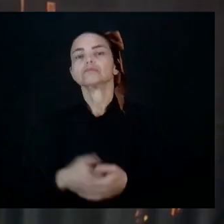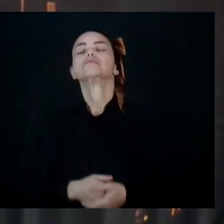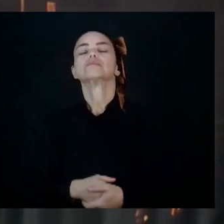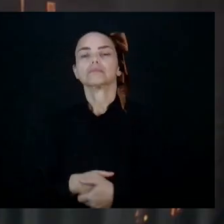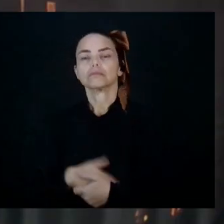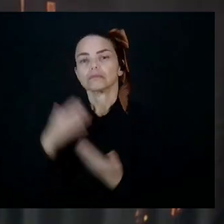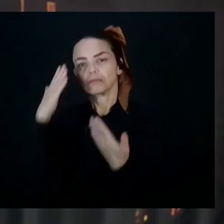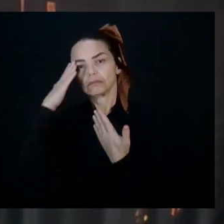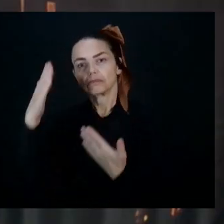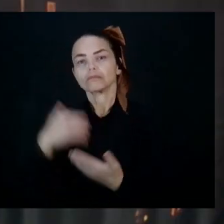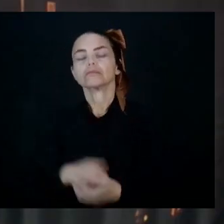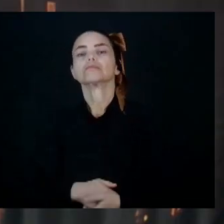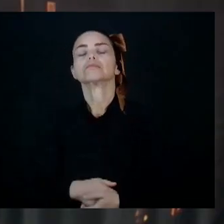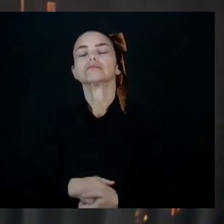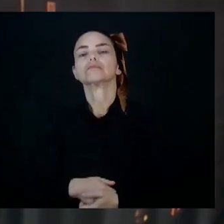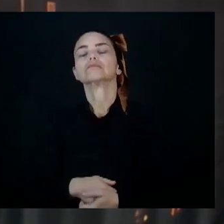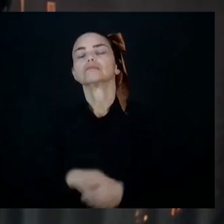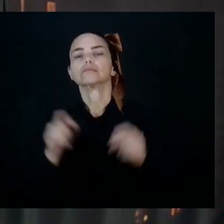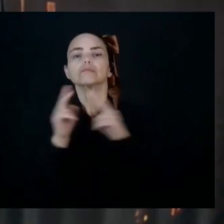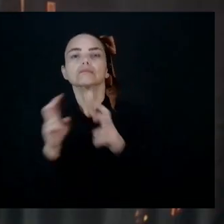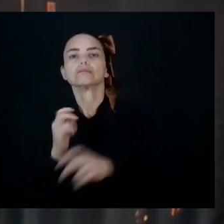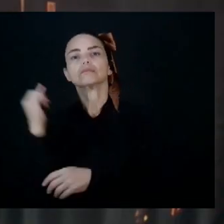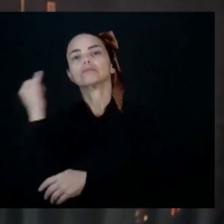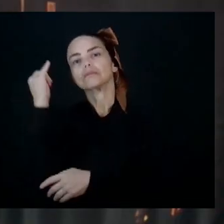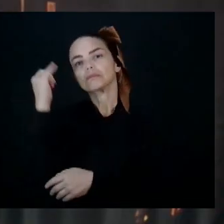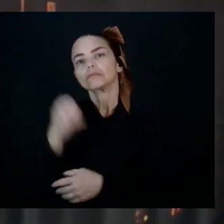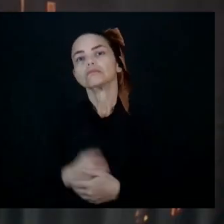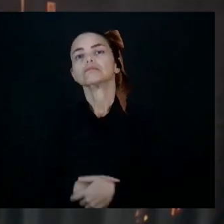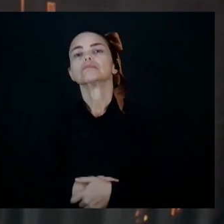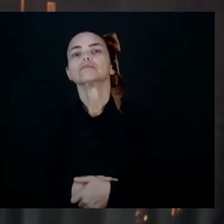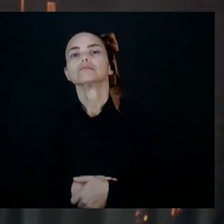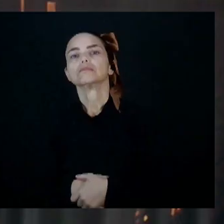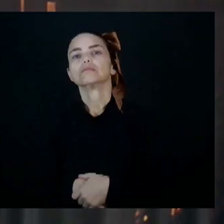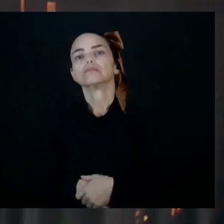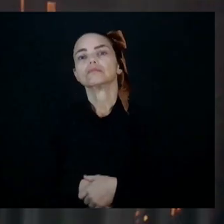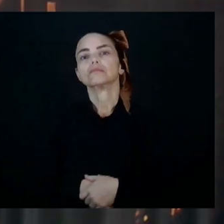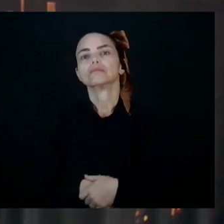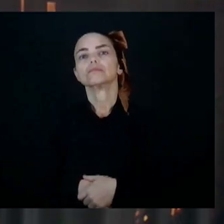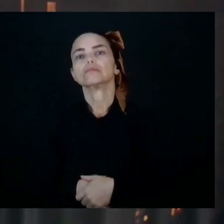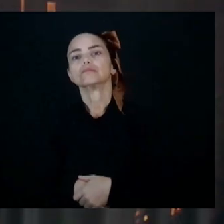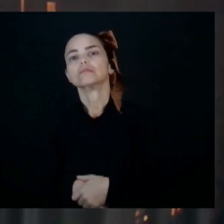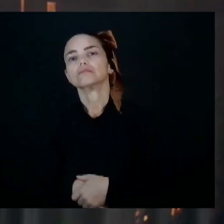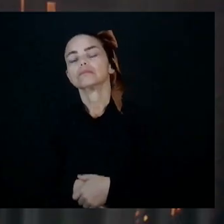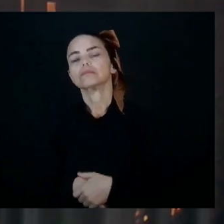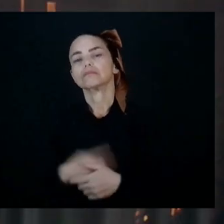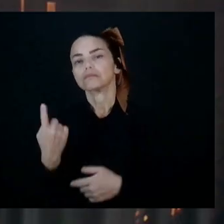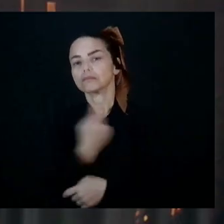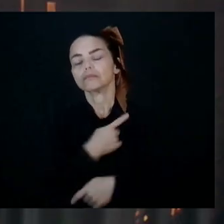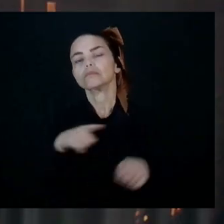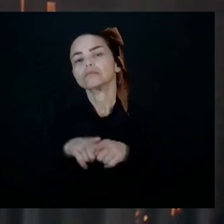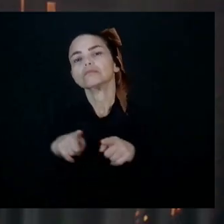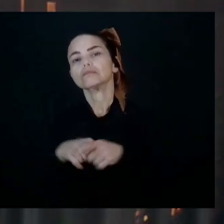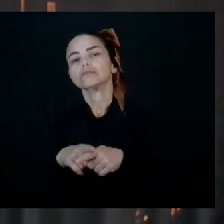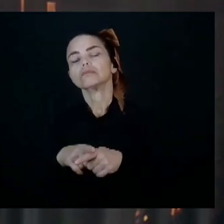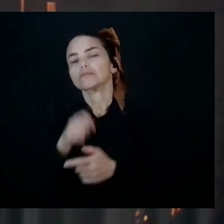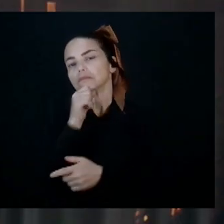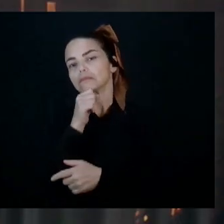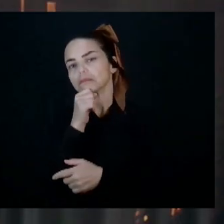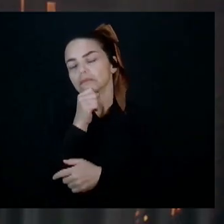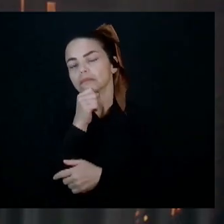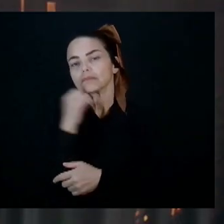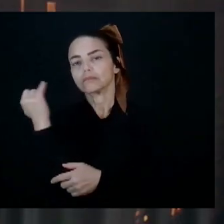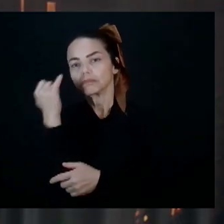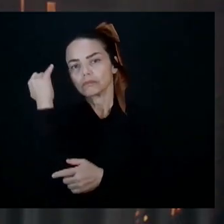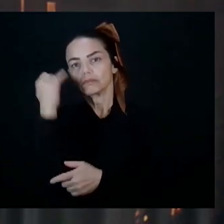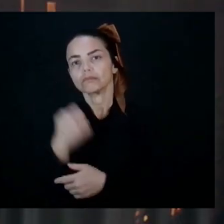agradeço, acho que é um tema muito importante, como você ressaltou aqui algumas vezes, nós também estamos envelhecendo. Sim. E acho que uma coisa importante para a